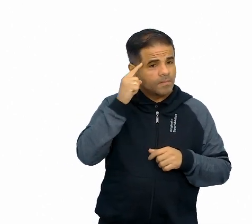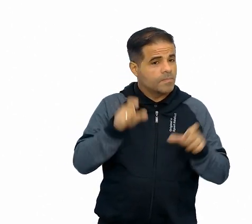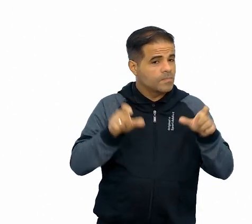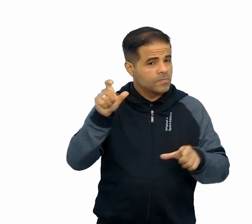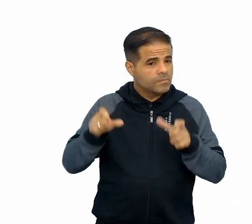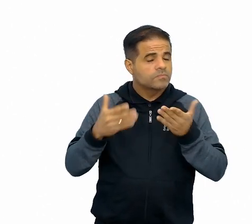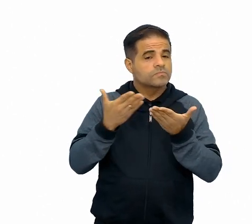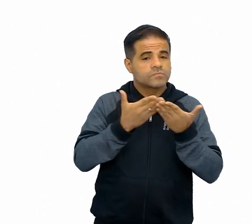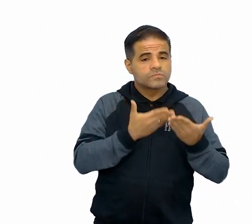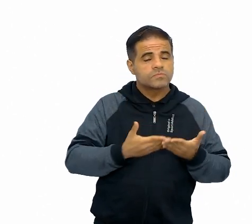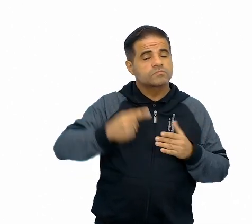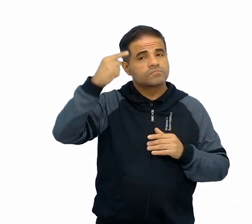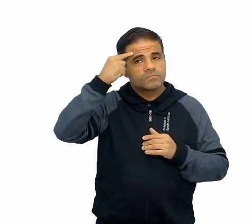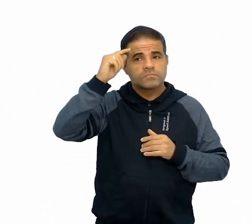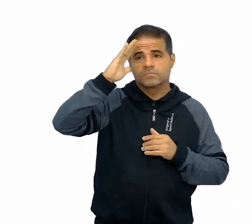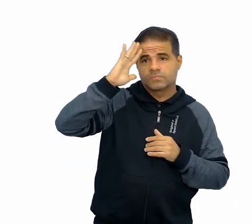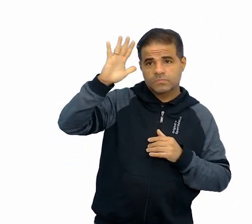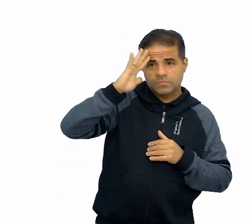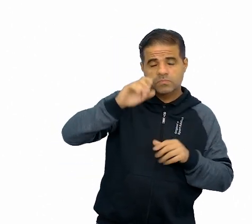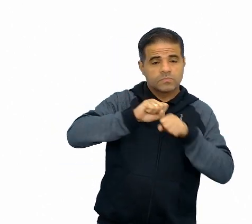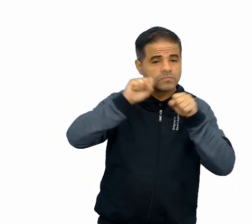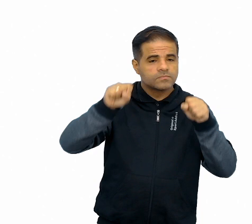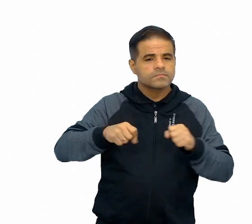estudantes reflitam sobre o sistema de